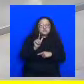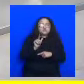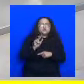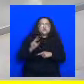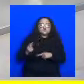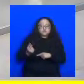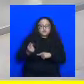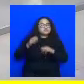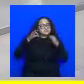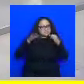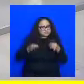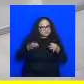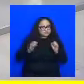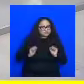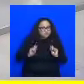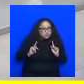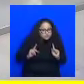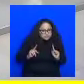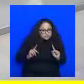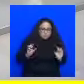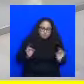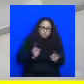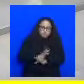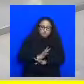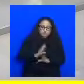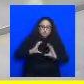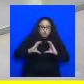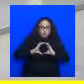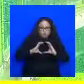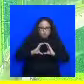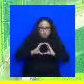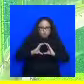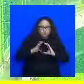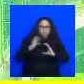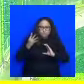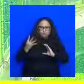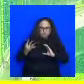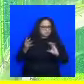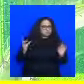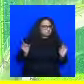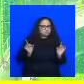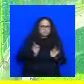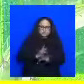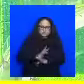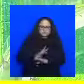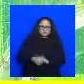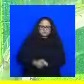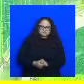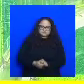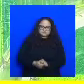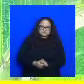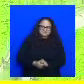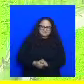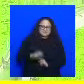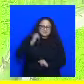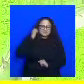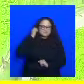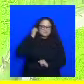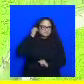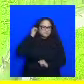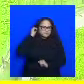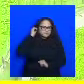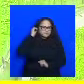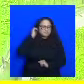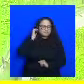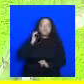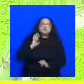fixos. Tudo pronto? O globo número 4 devidamente preparado para o sorteio da